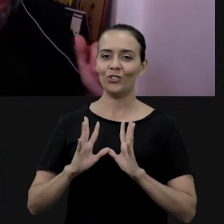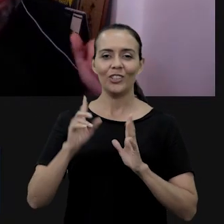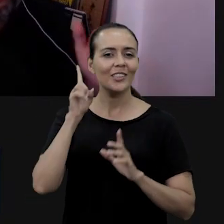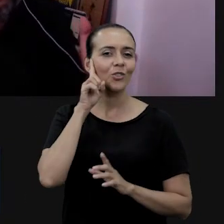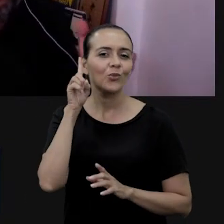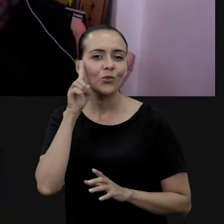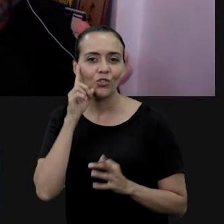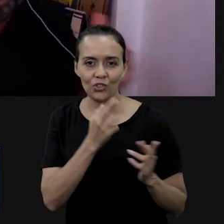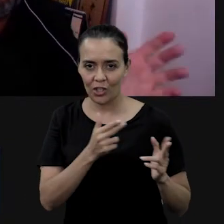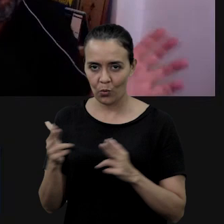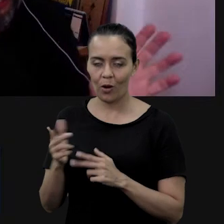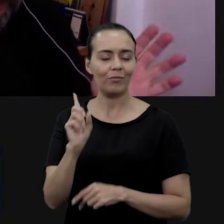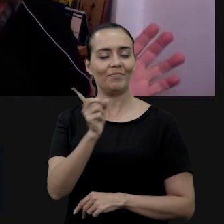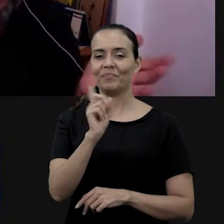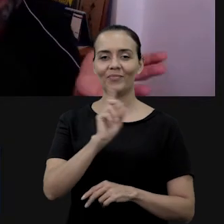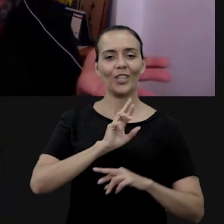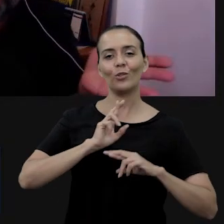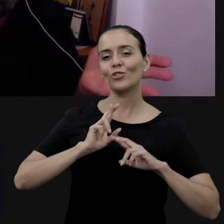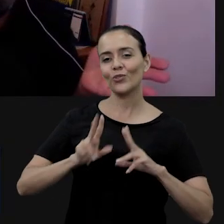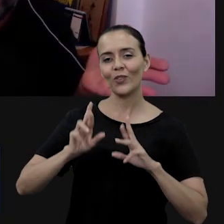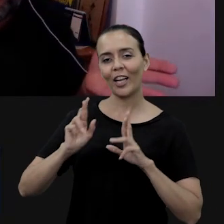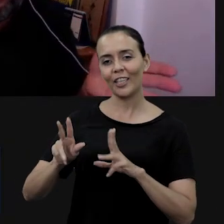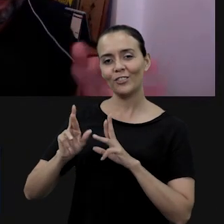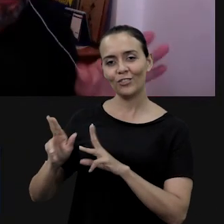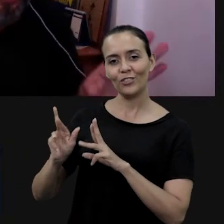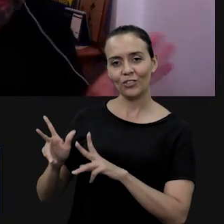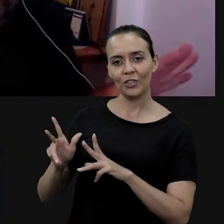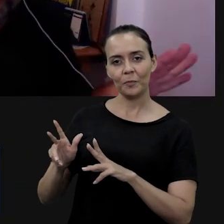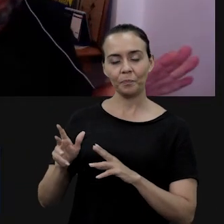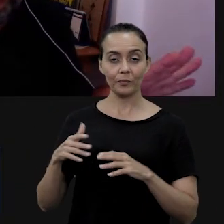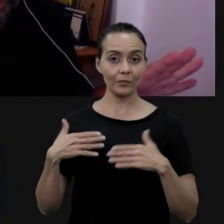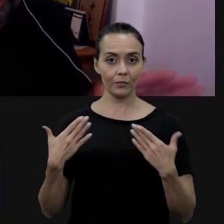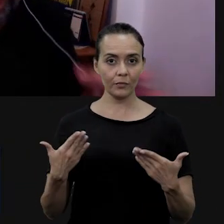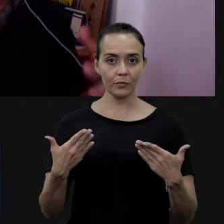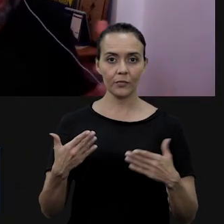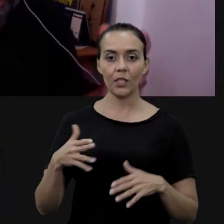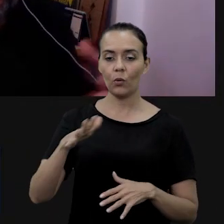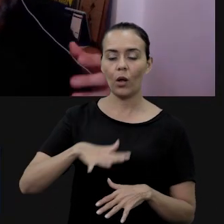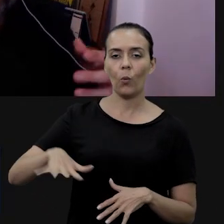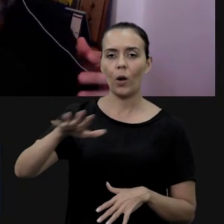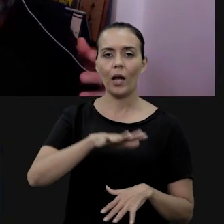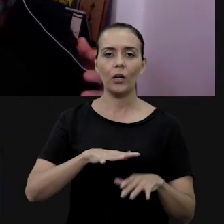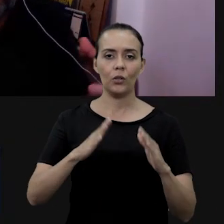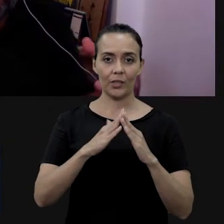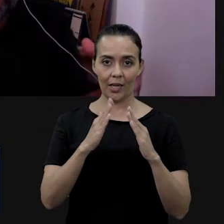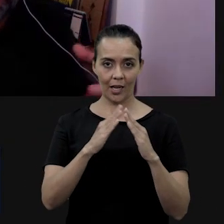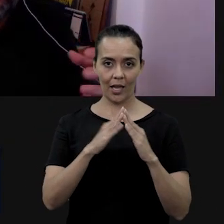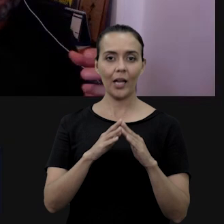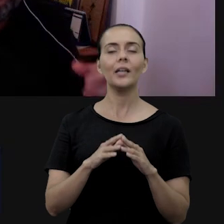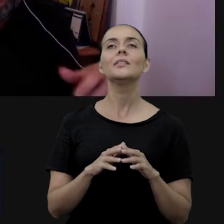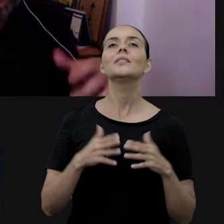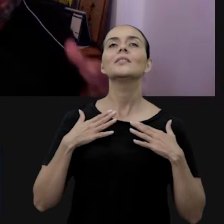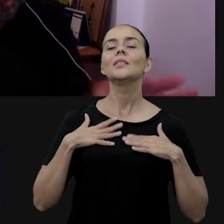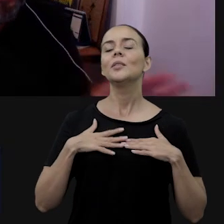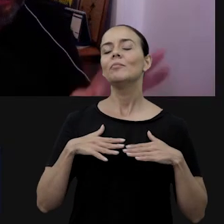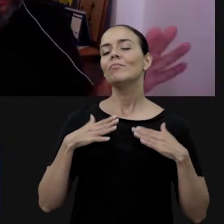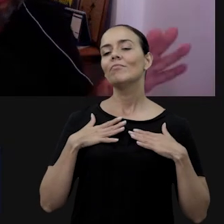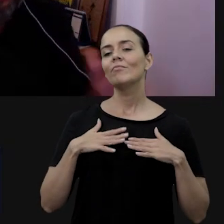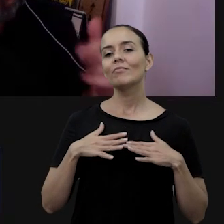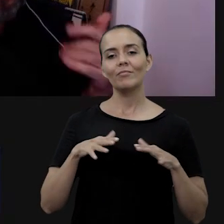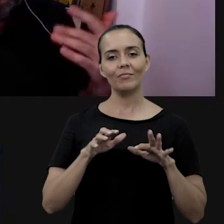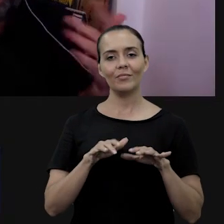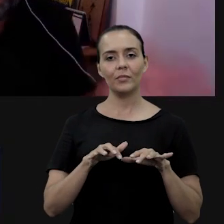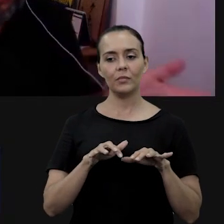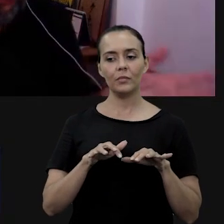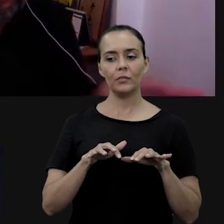é outra ordem do dia. Então, não tem deixar para amanhã. É uma área que você está em casa,